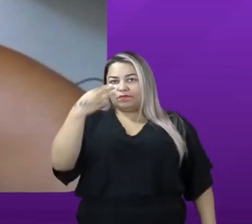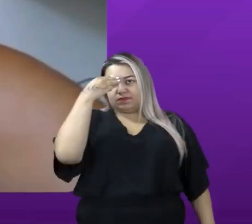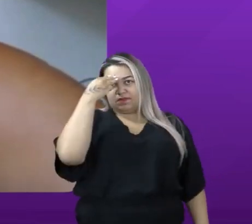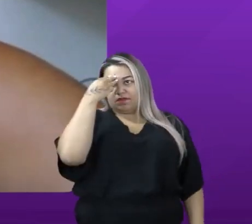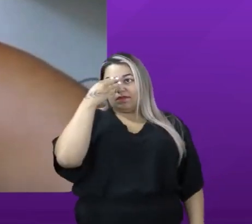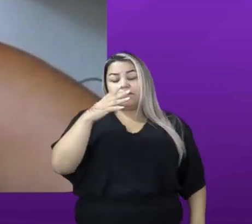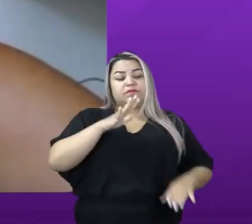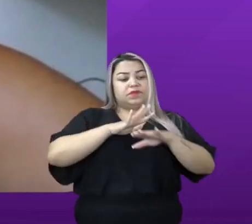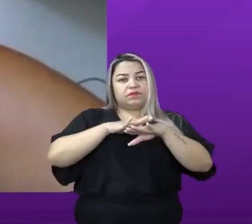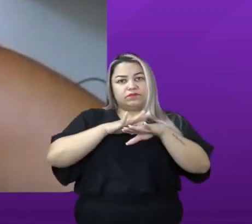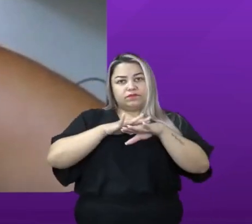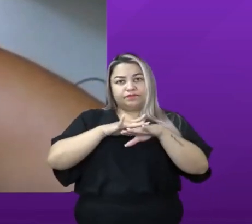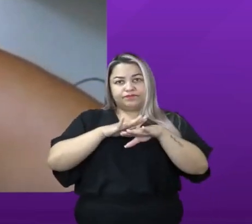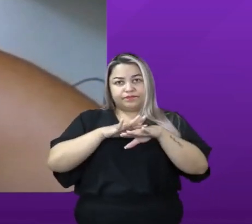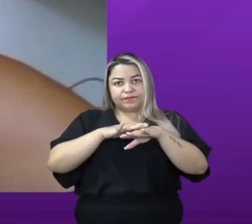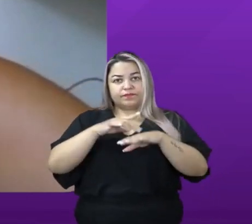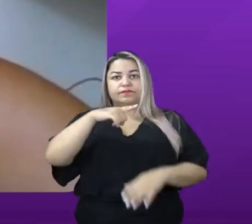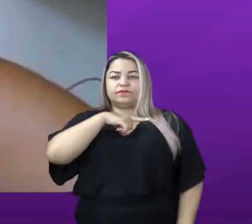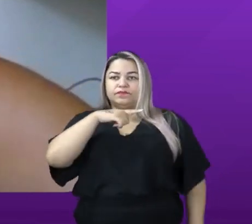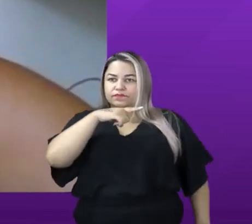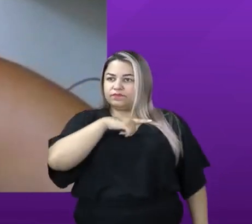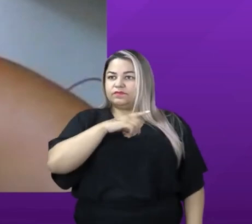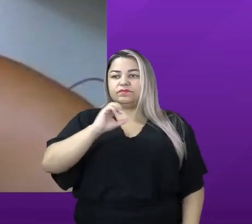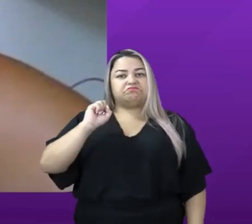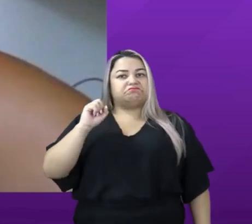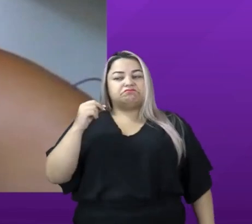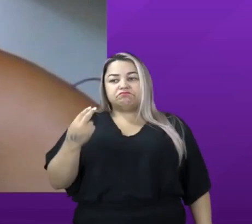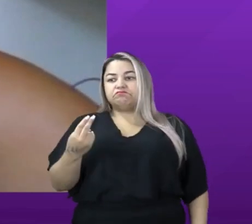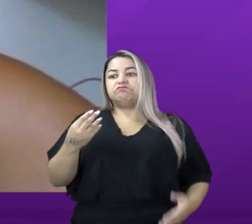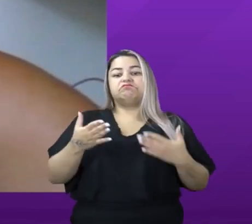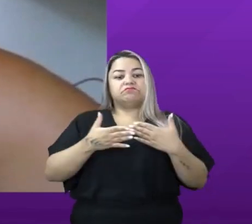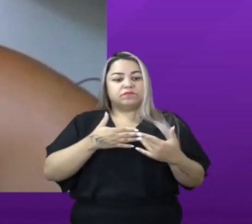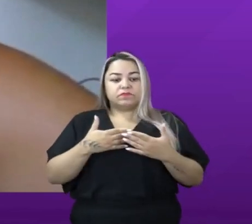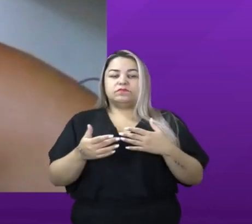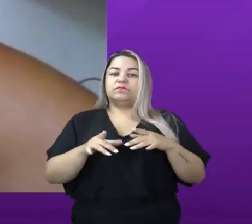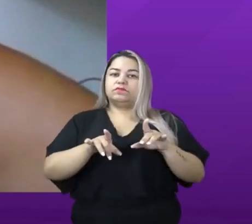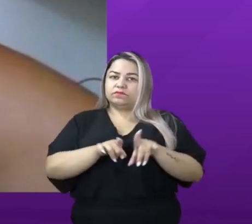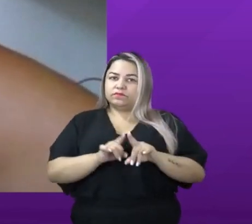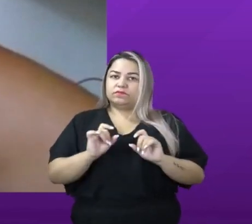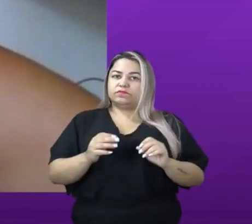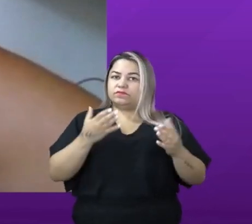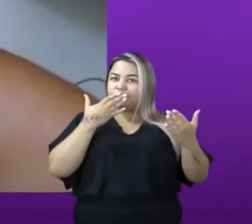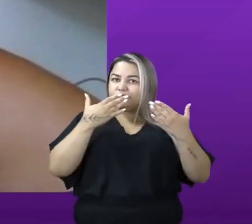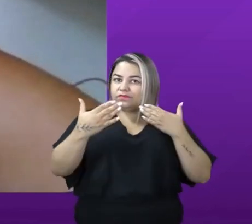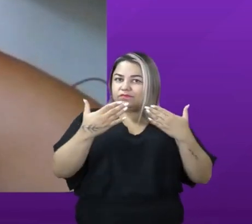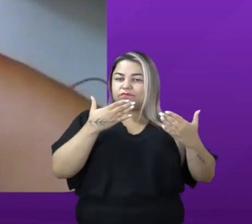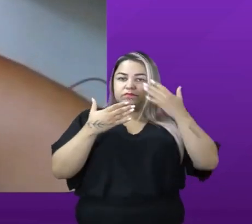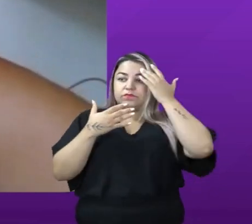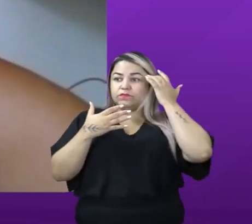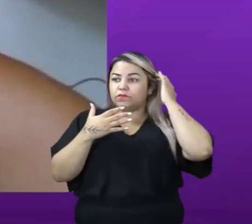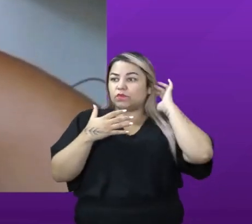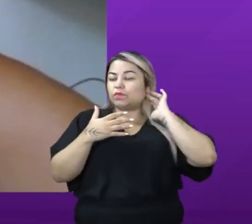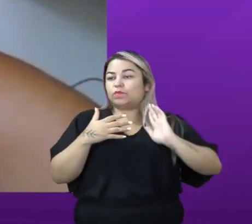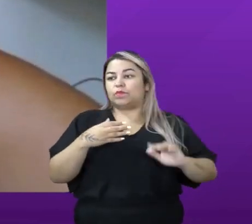pelas doenças que nós temos, ou doenças pregressas, pelos aspectos psicológicos e pelo ambiente que